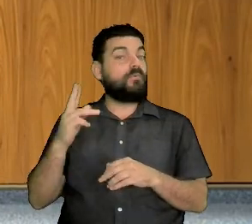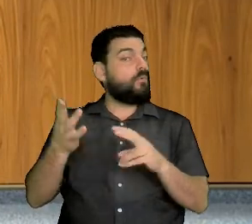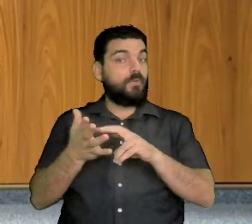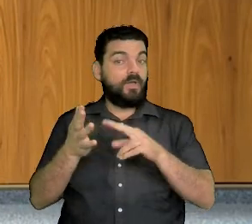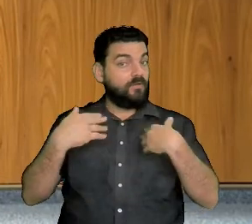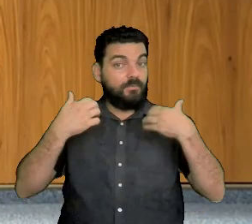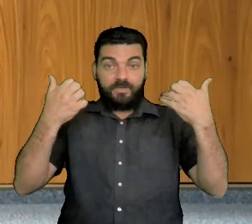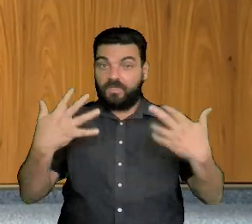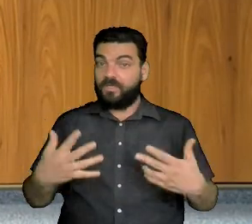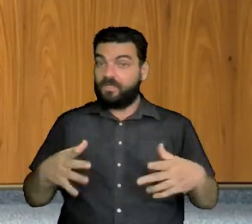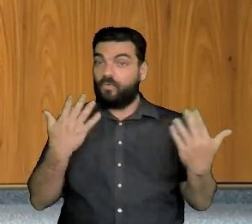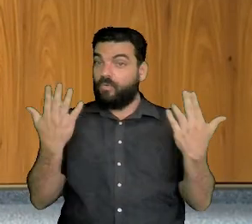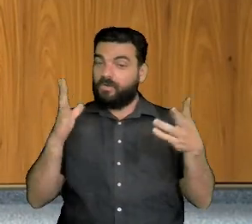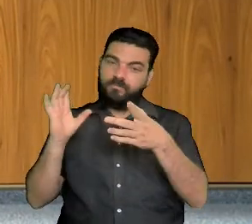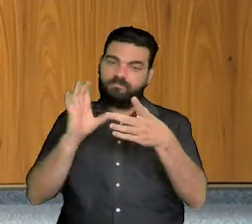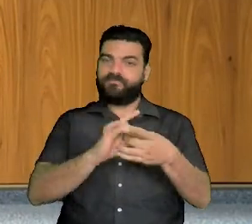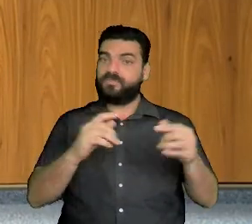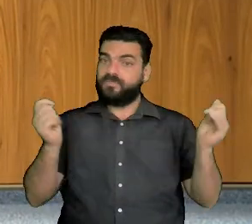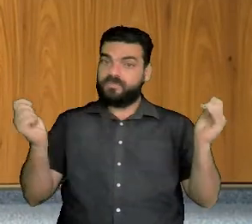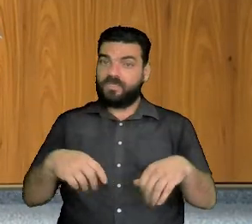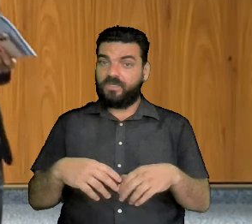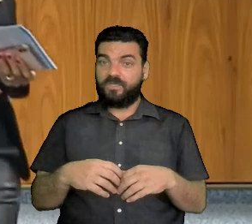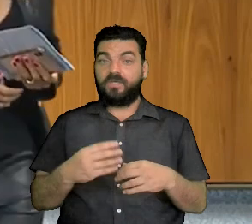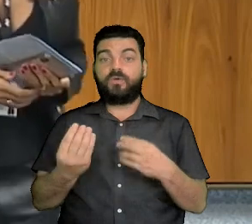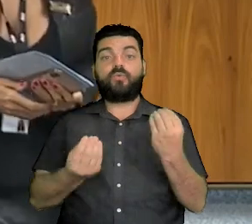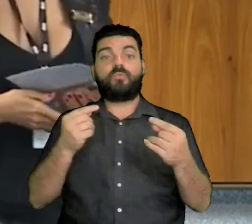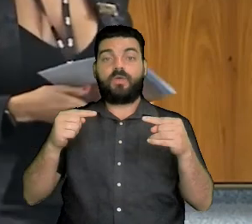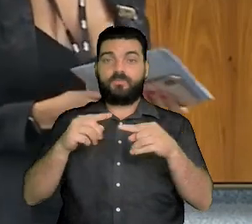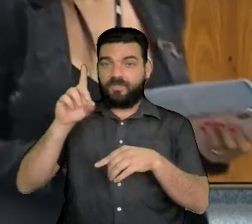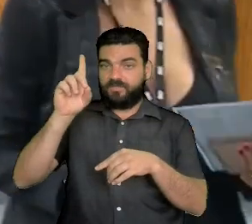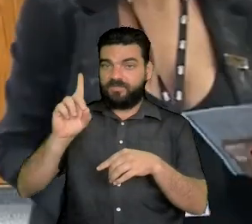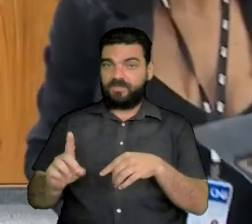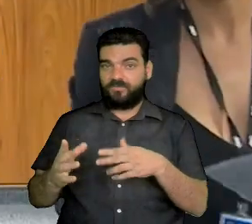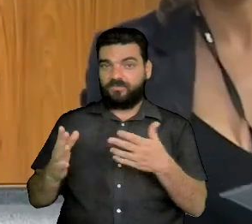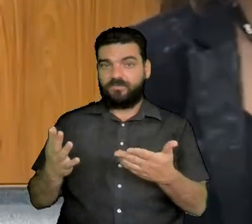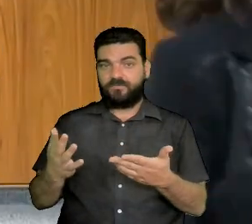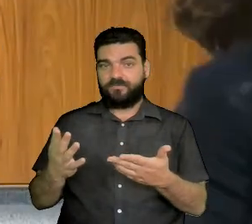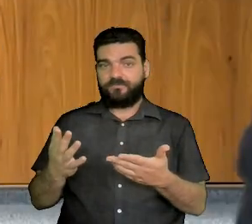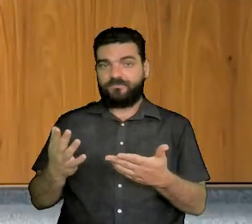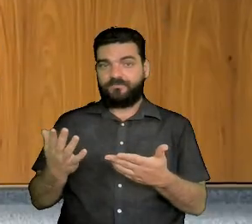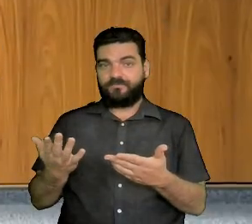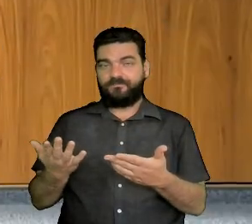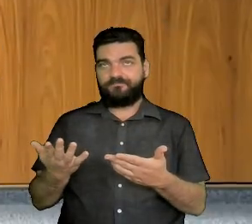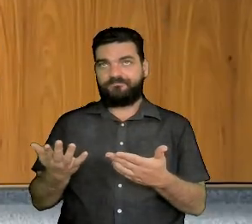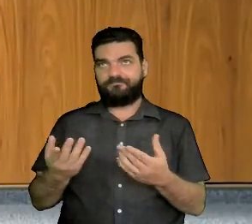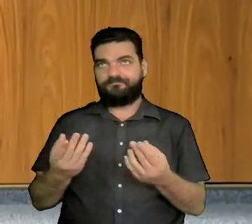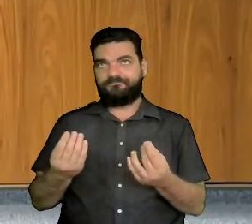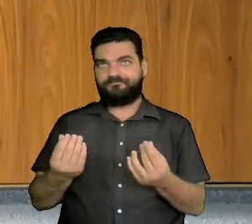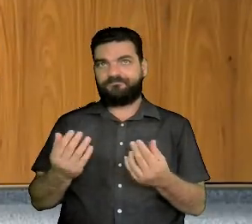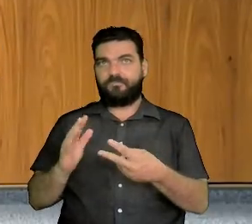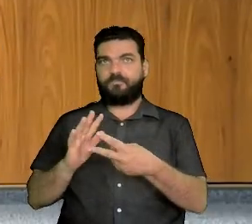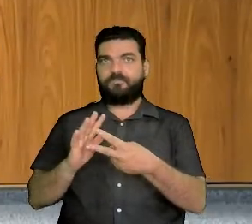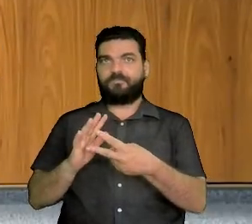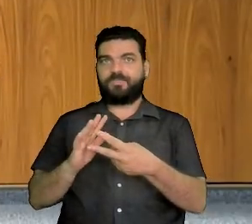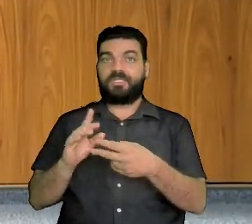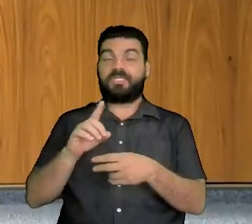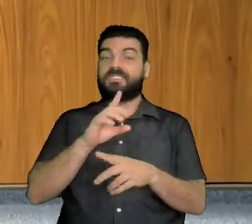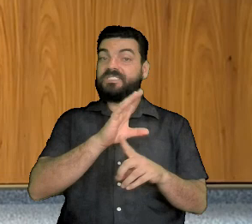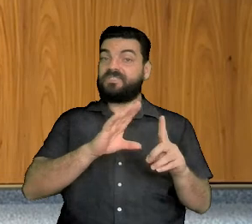me permite, como também disse na parte da manhã, fazer alguma ligação entre o que existe no direito